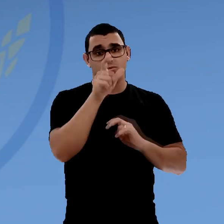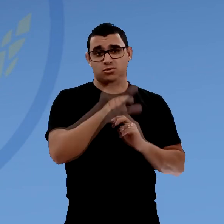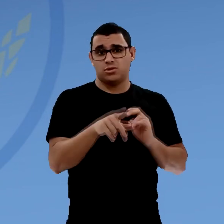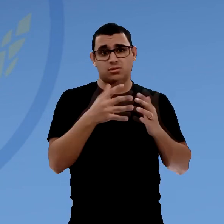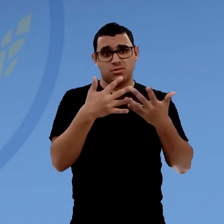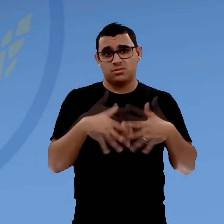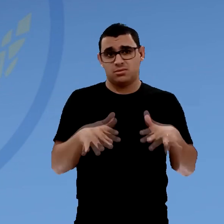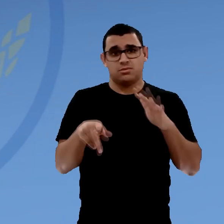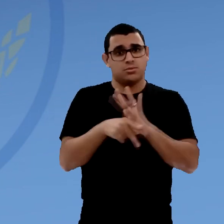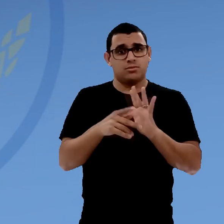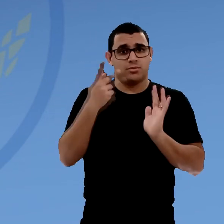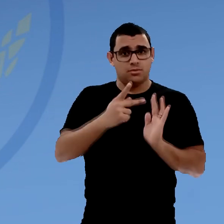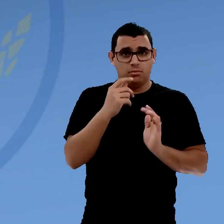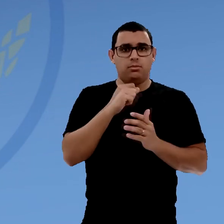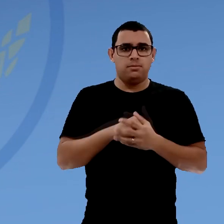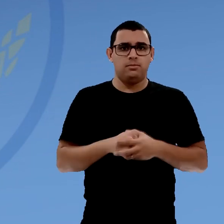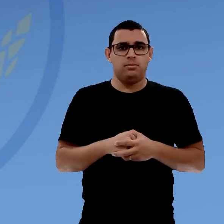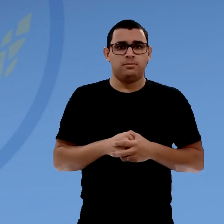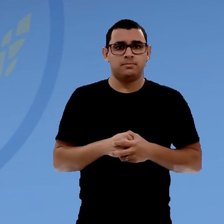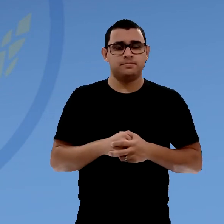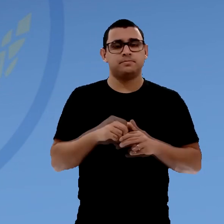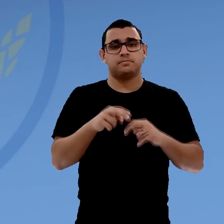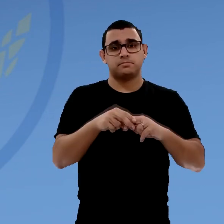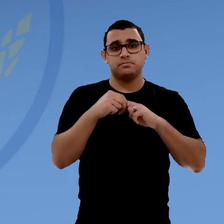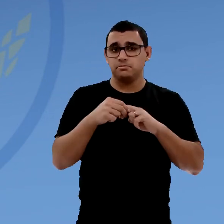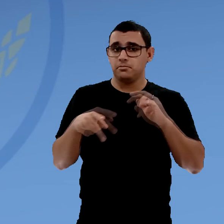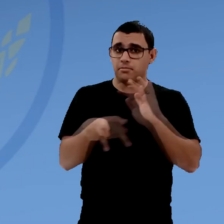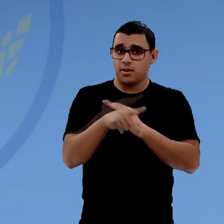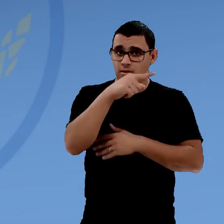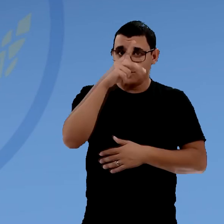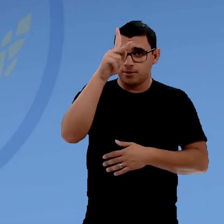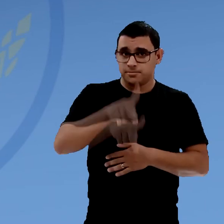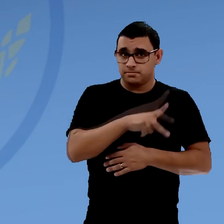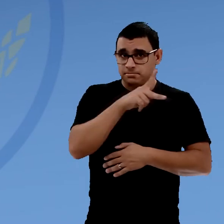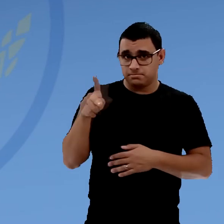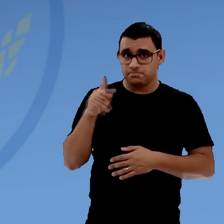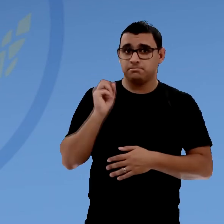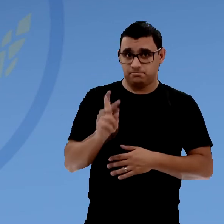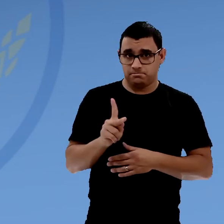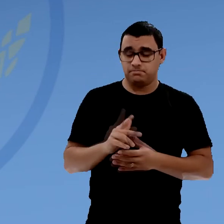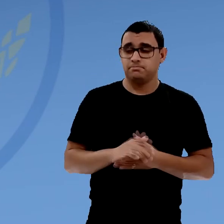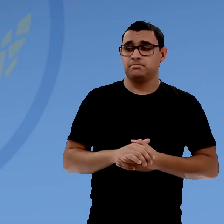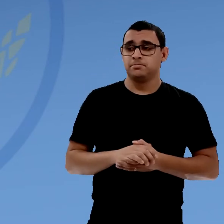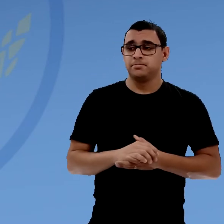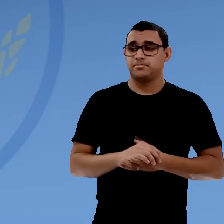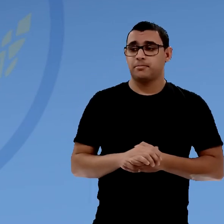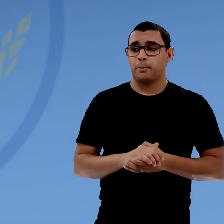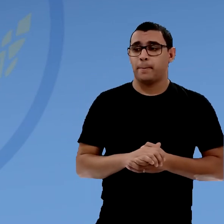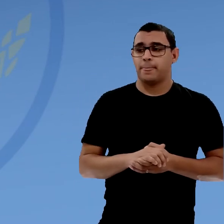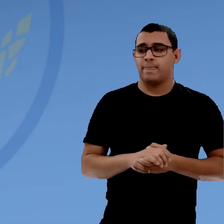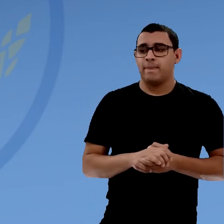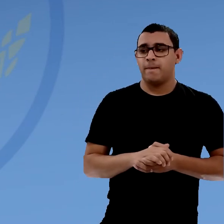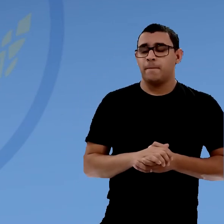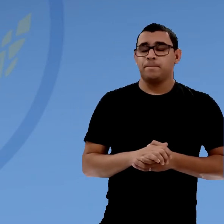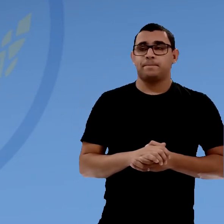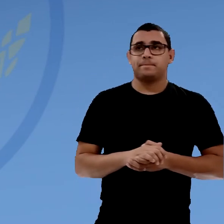exemplo de recurso simbólico para ter poder dentro de uma sociedade,